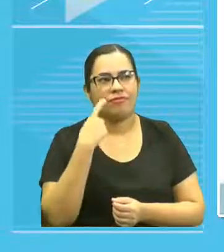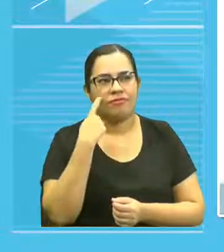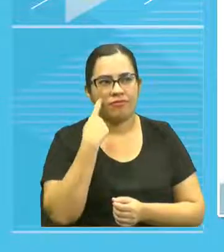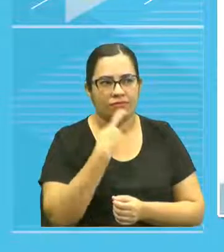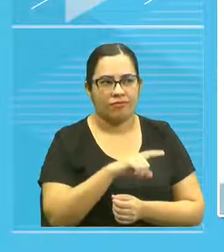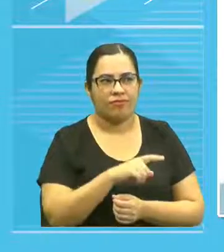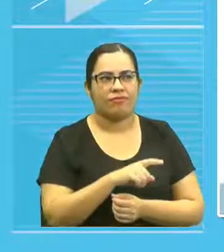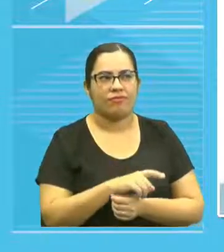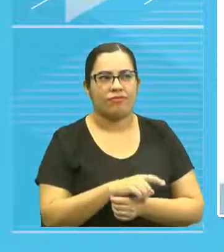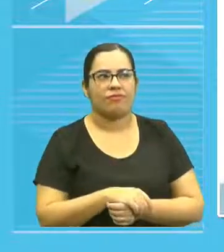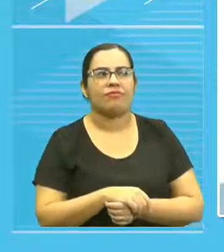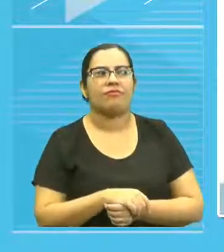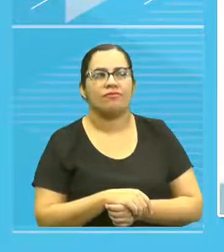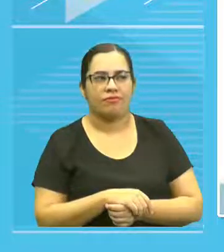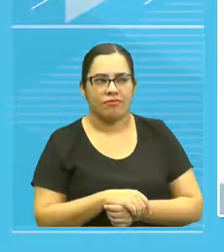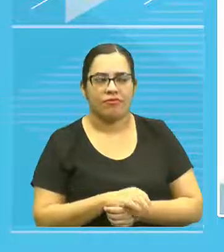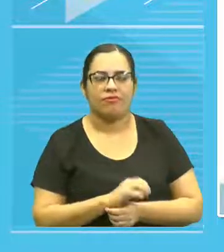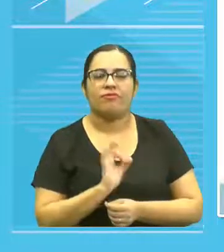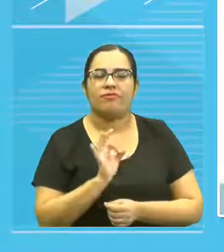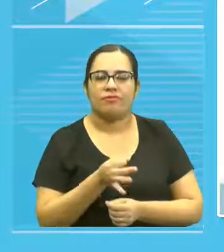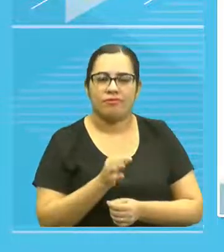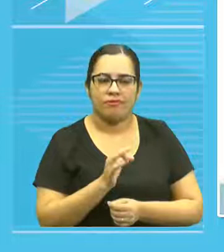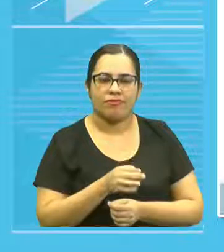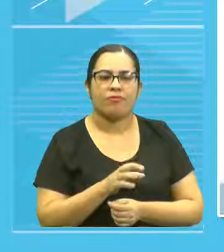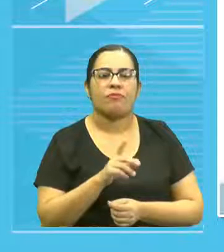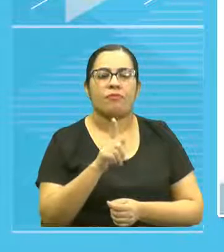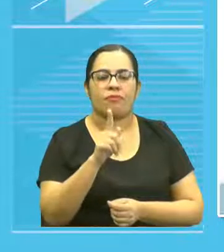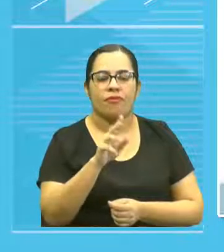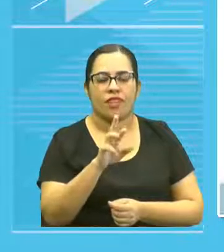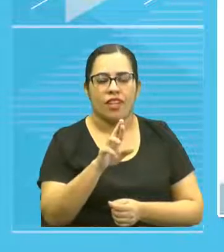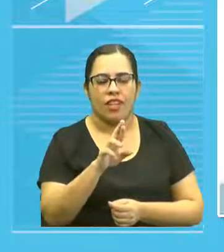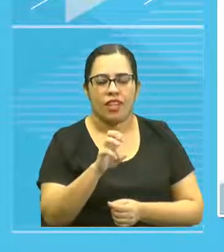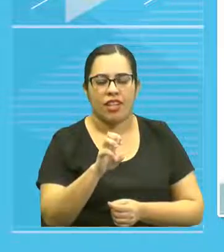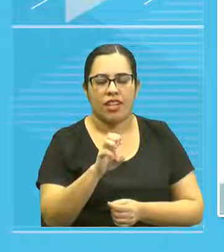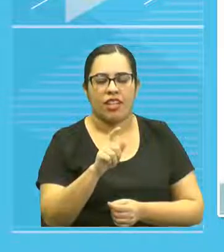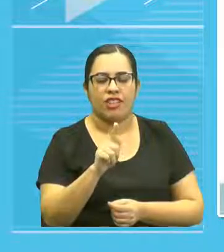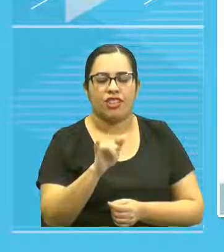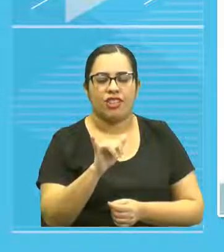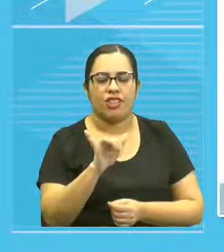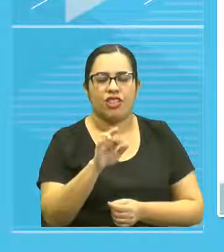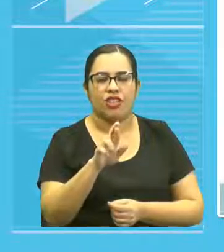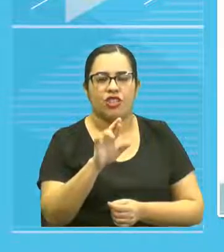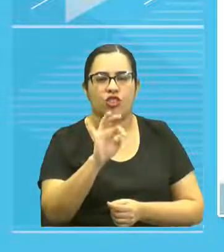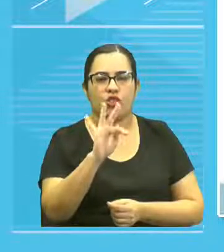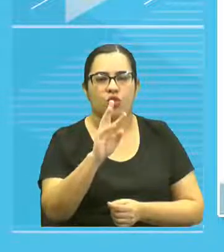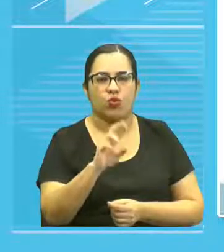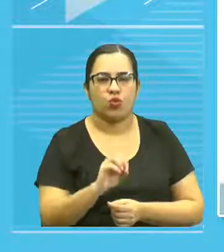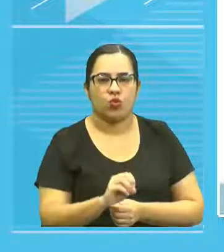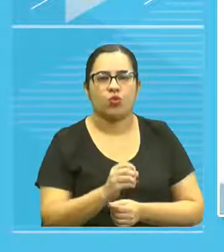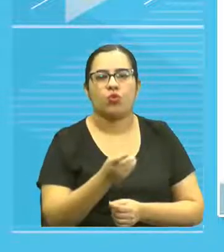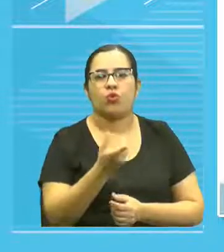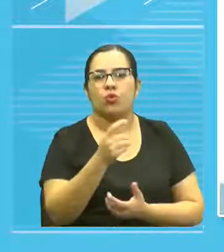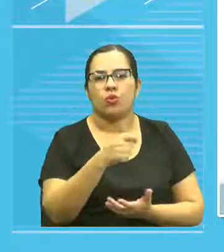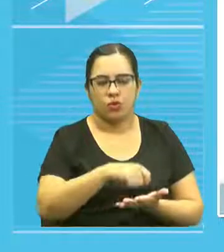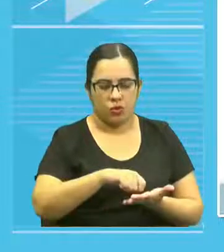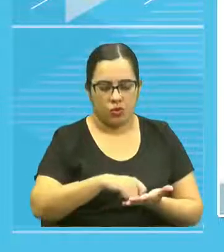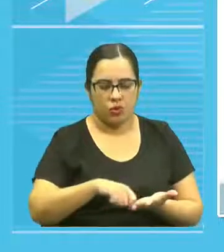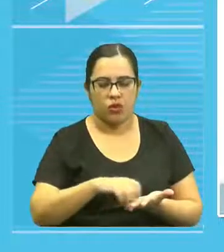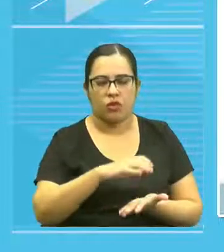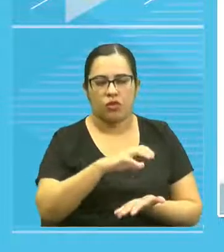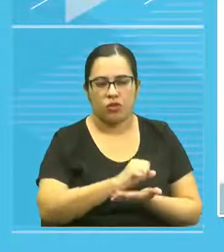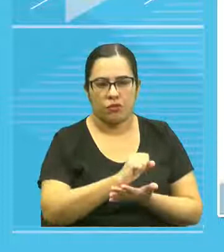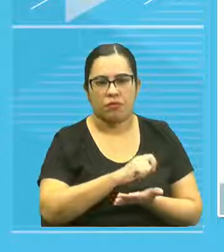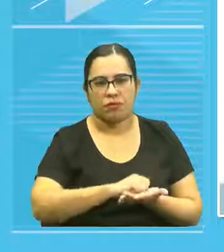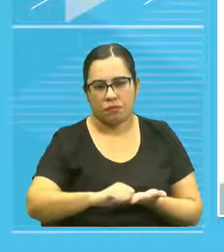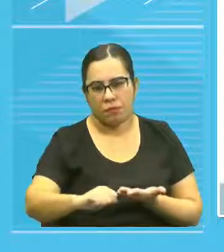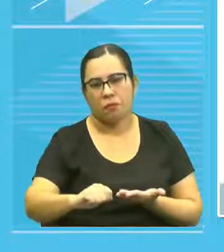SL Tio Jorge registro e registro né registro registrar registre seu nome né registre seu nome não